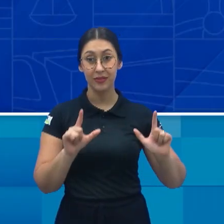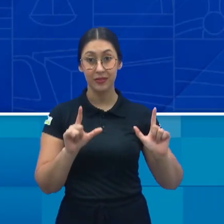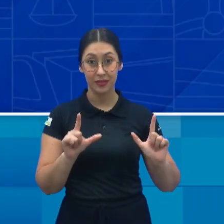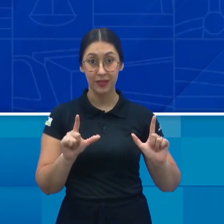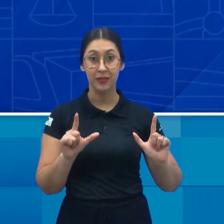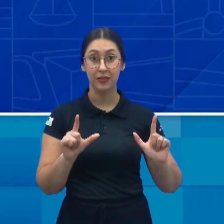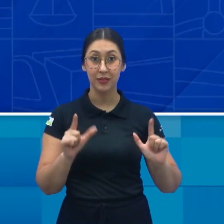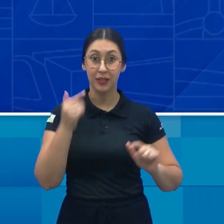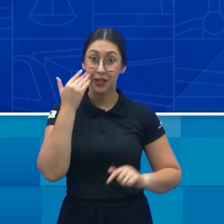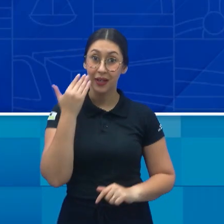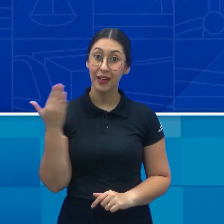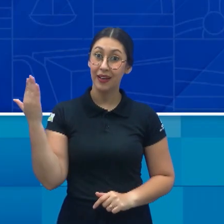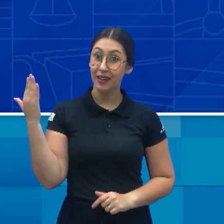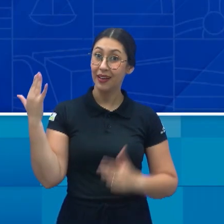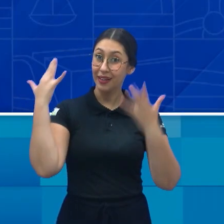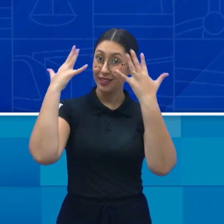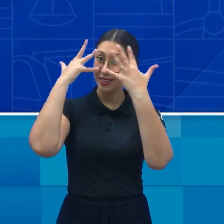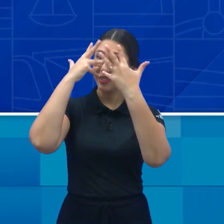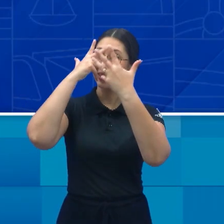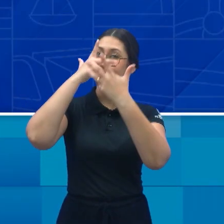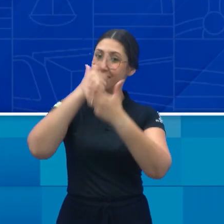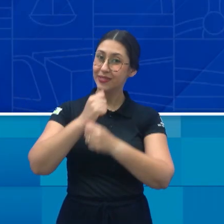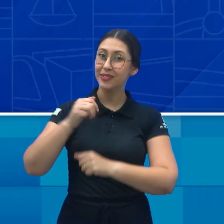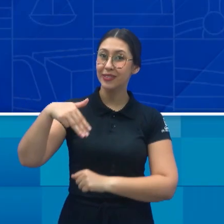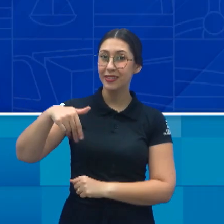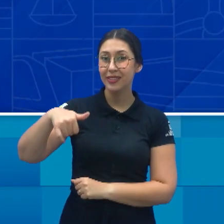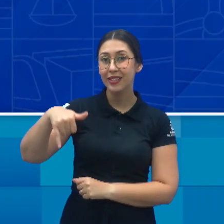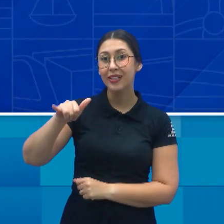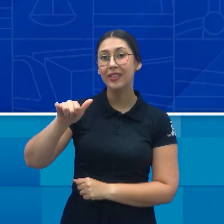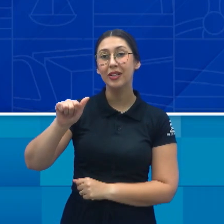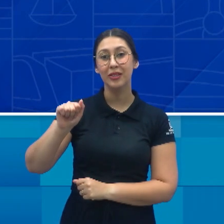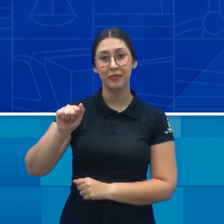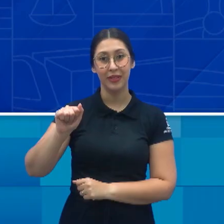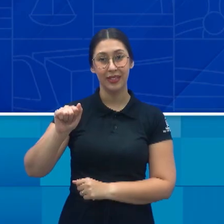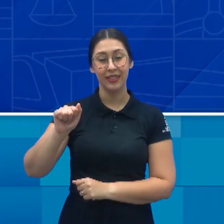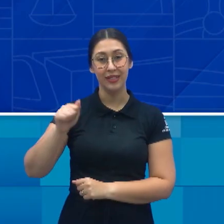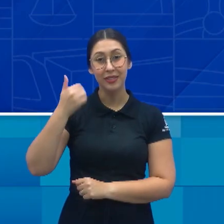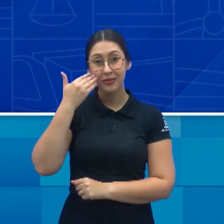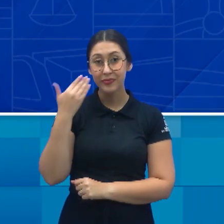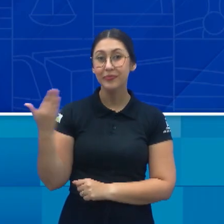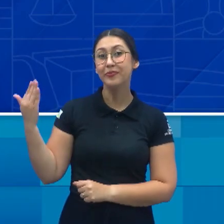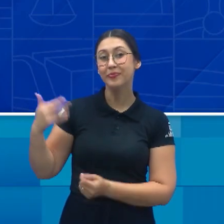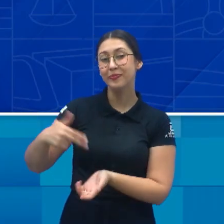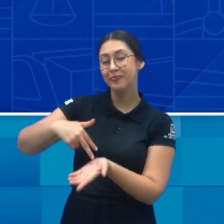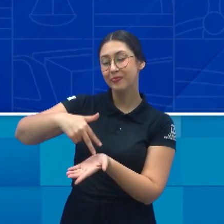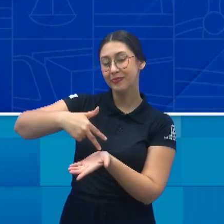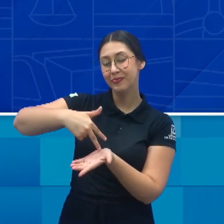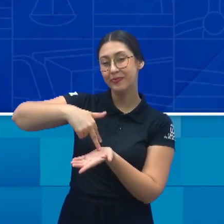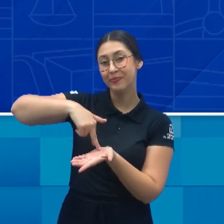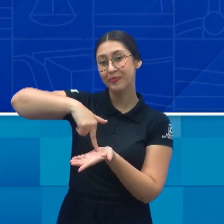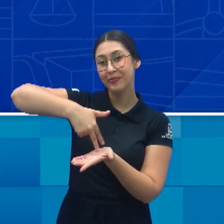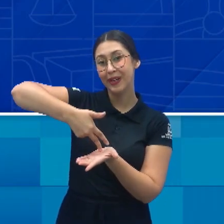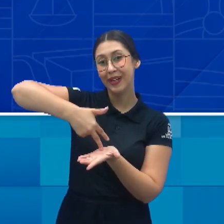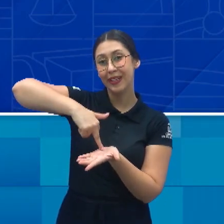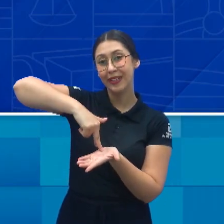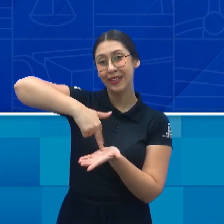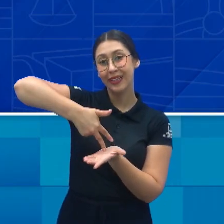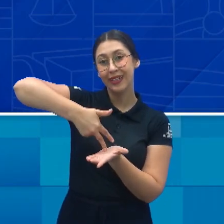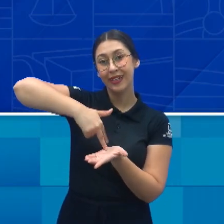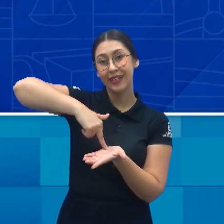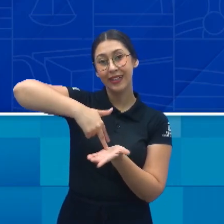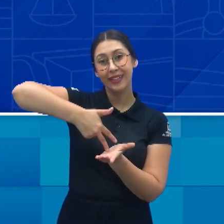Olha que bonito, ó. Maia Franco Barbosa, a nossa bailarina selecionada para o